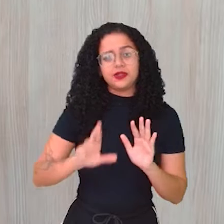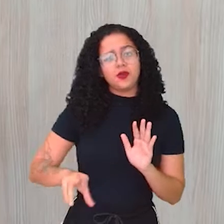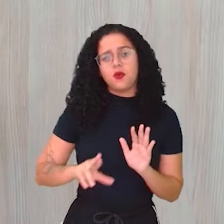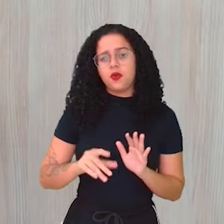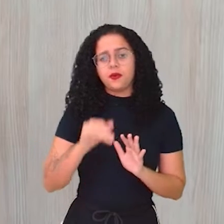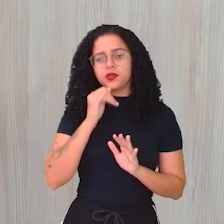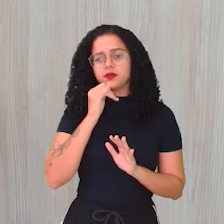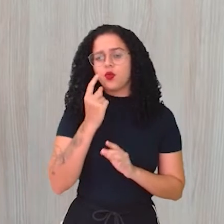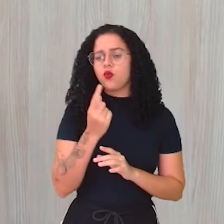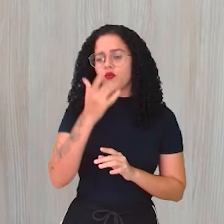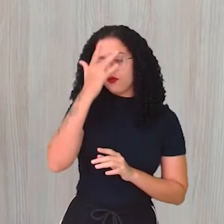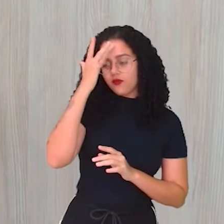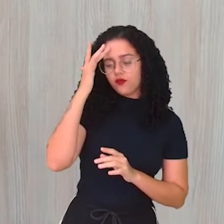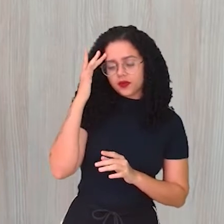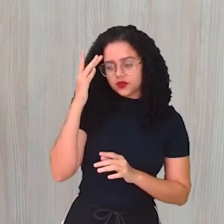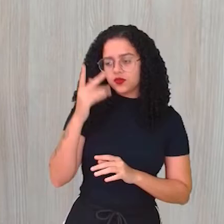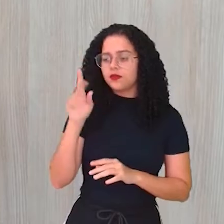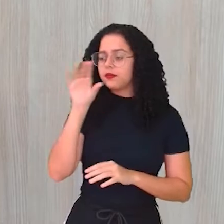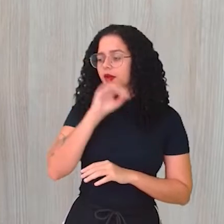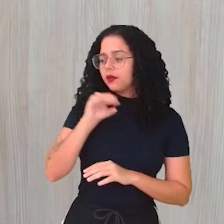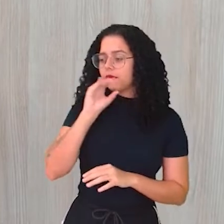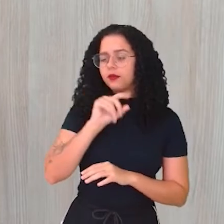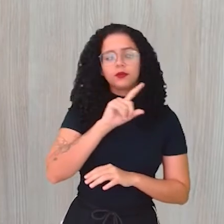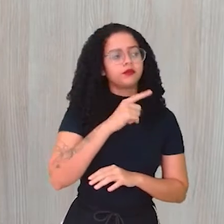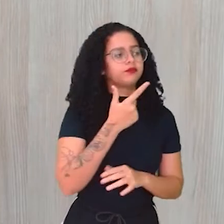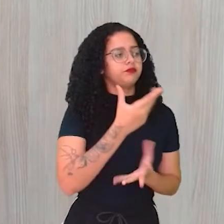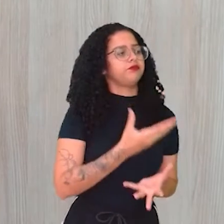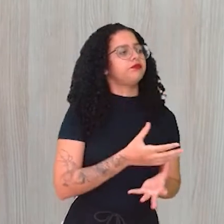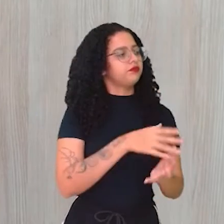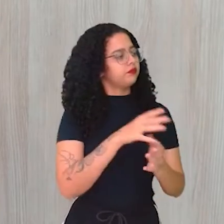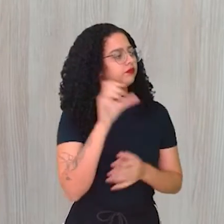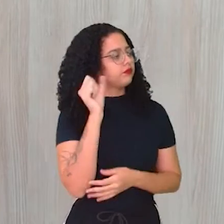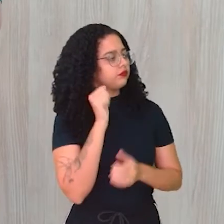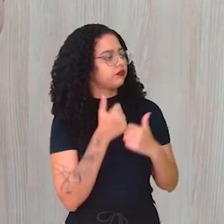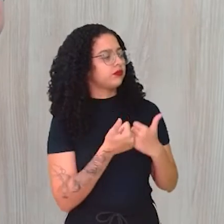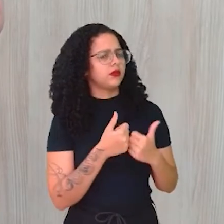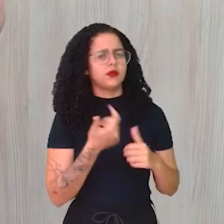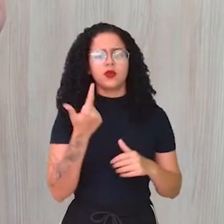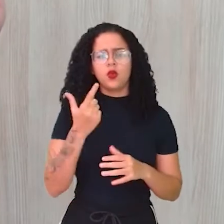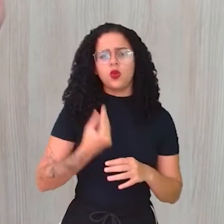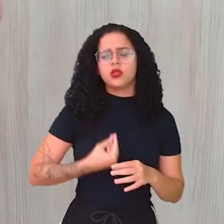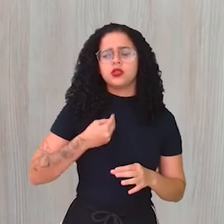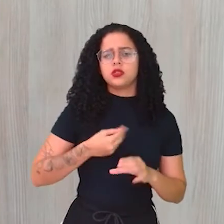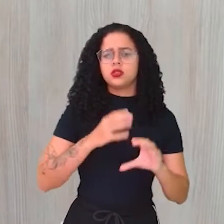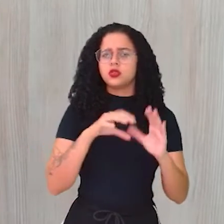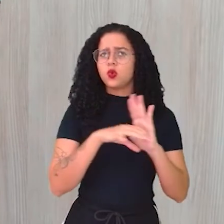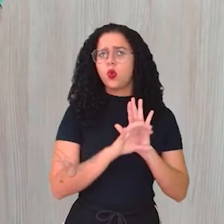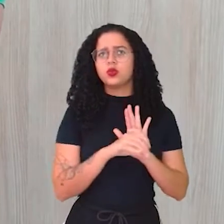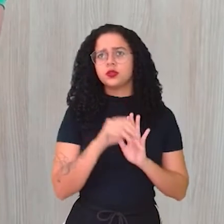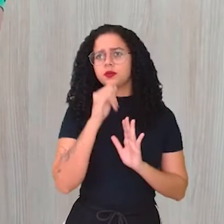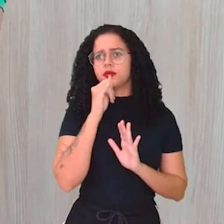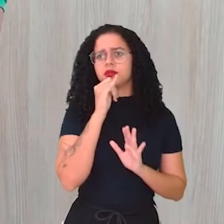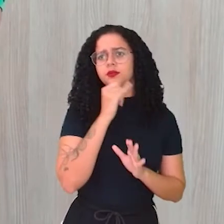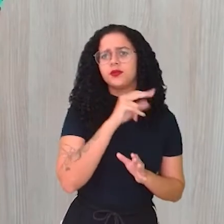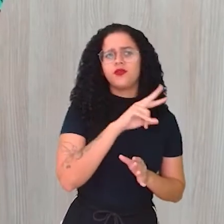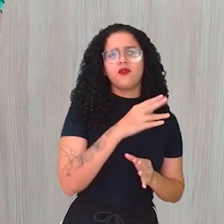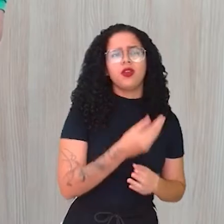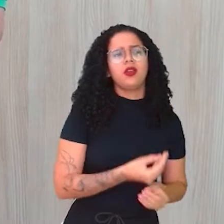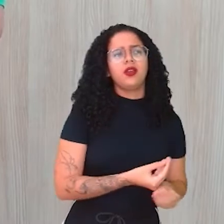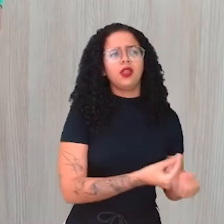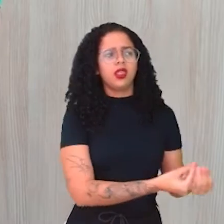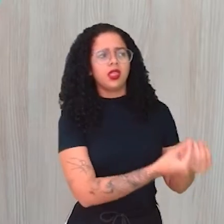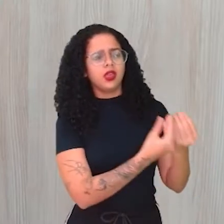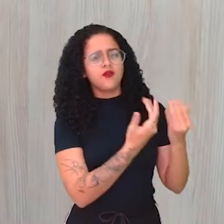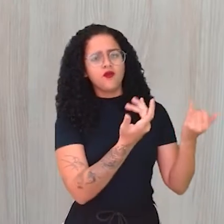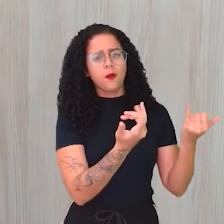pessoa fala, o outro recebe. Não existe mais esse conceito de que Tiago vai receber a informação